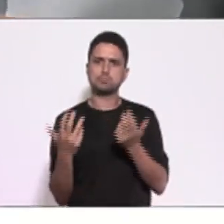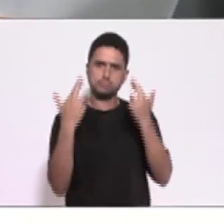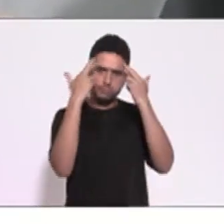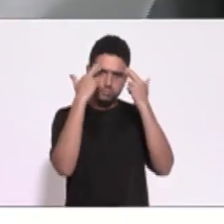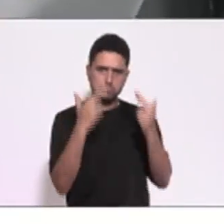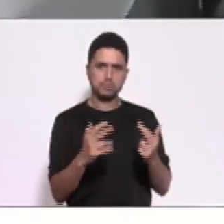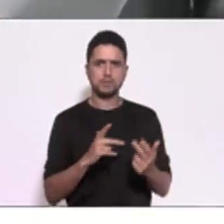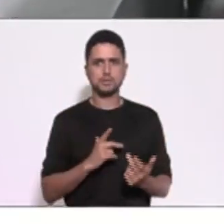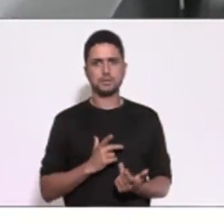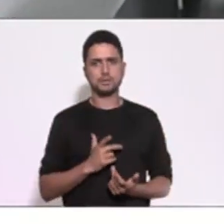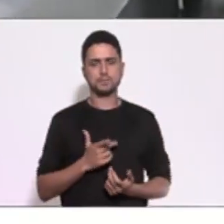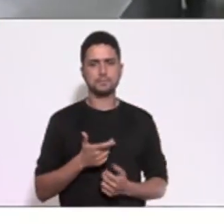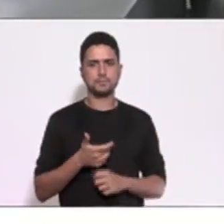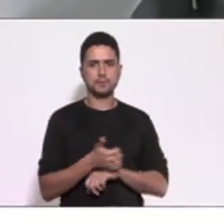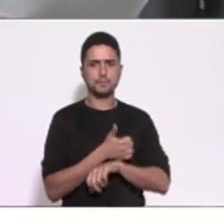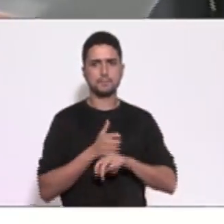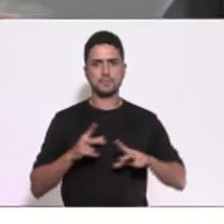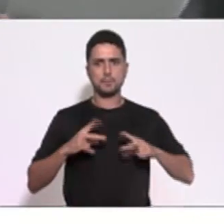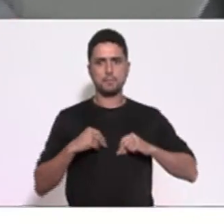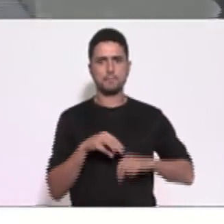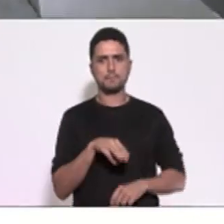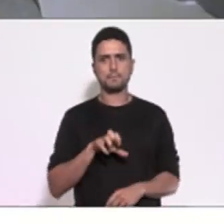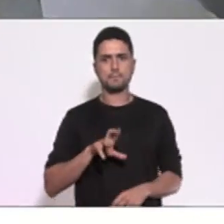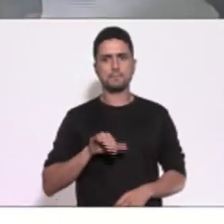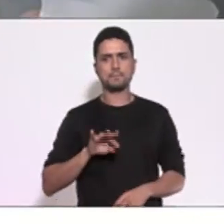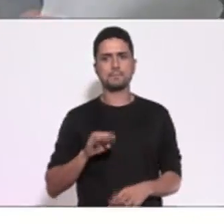mérito. Porque, no mérito,